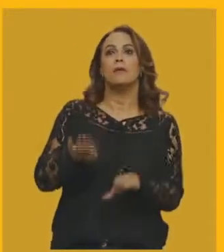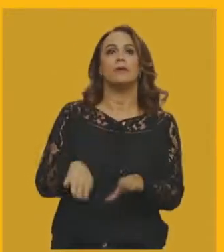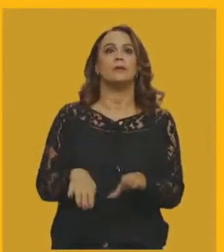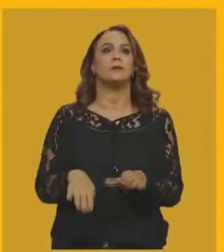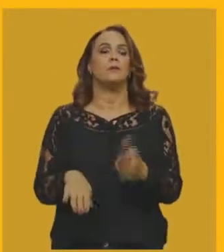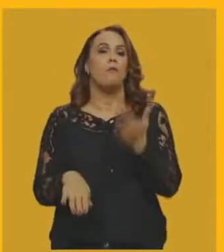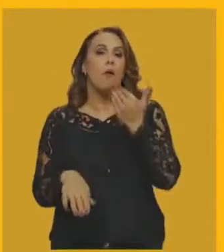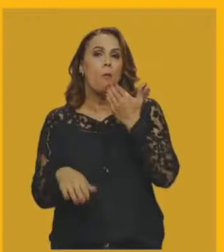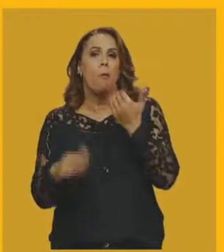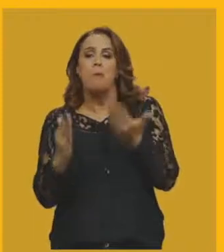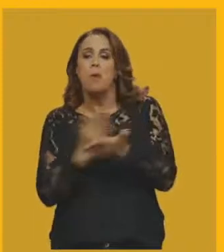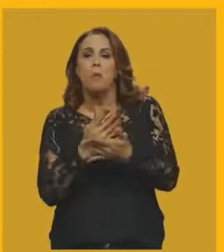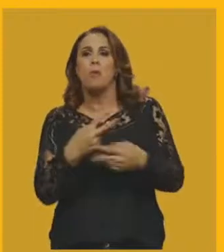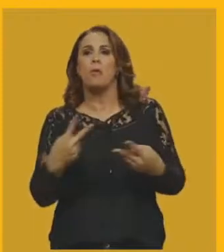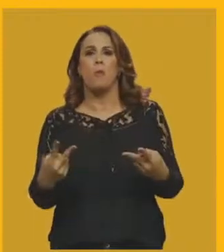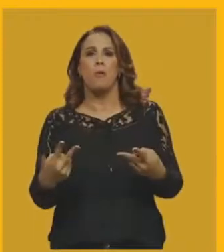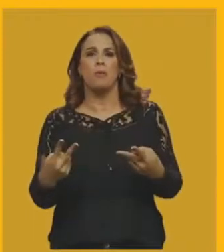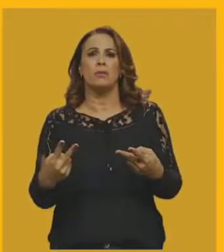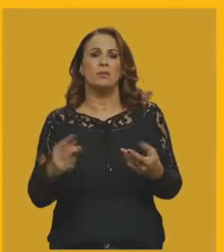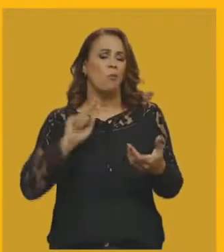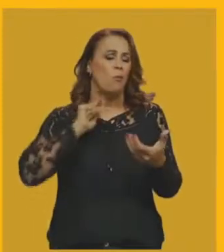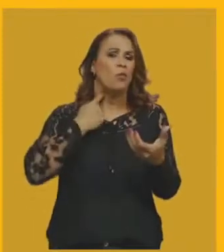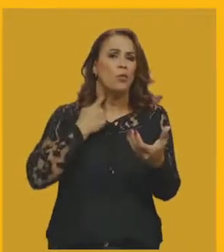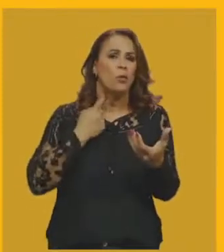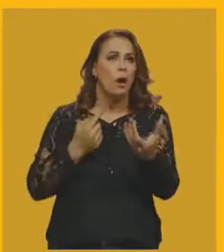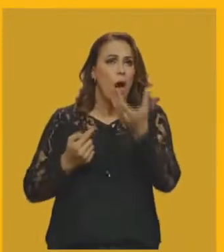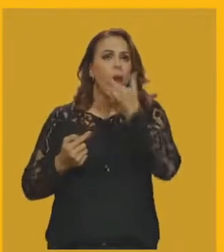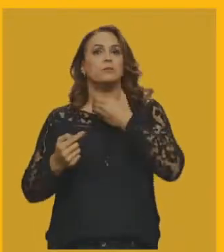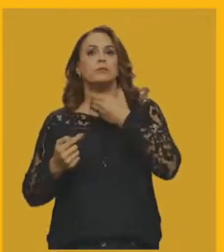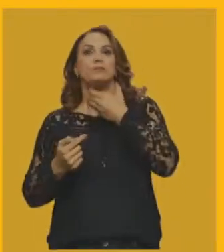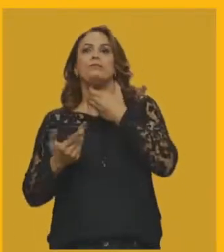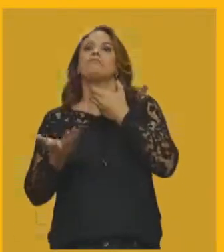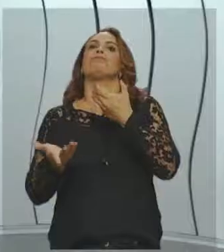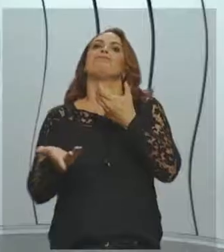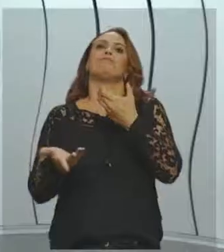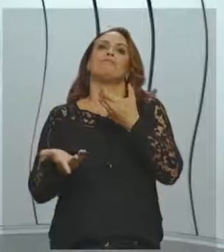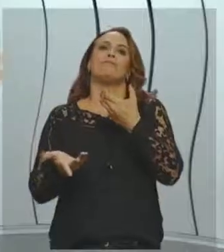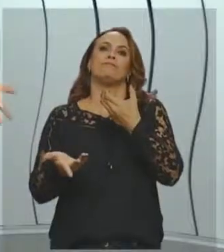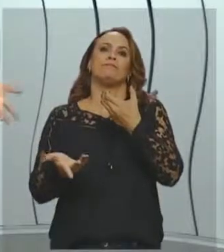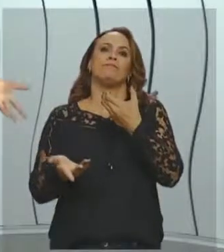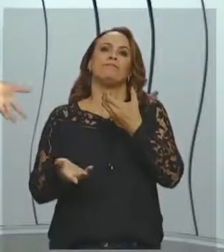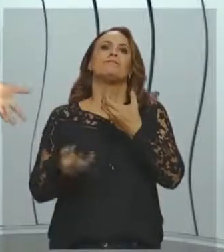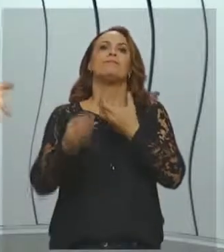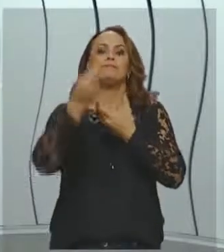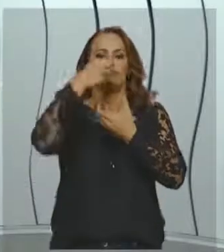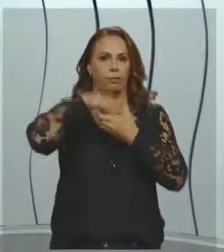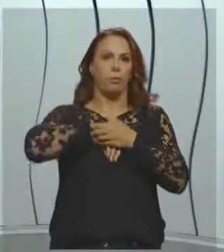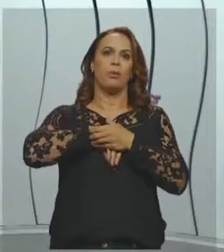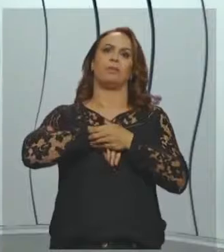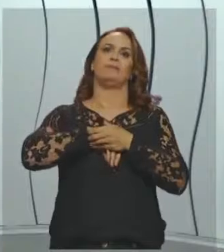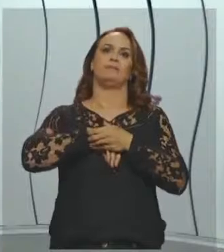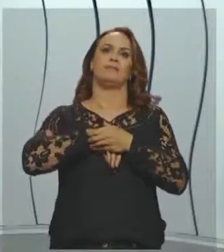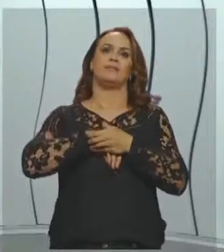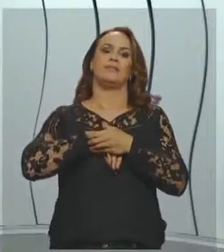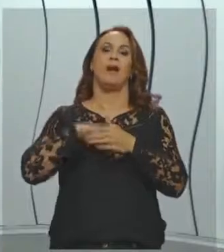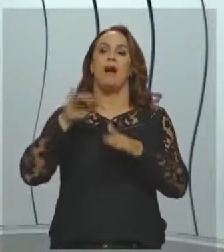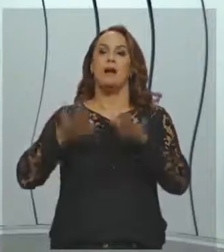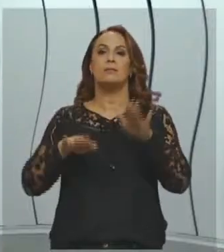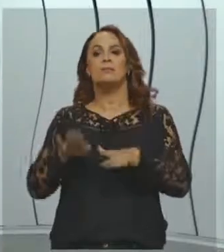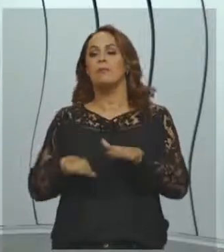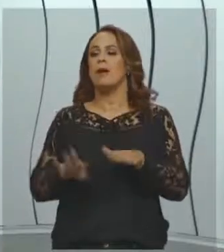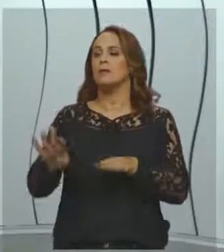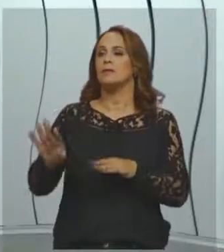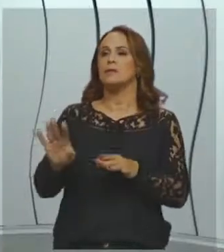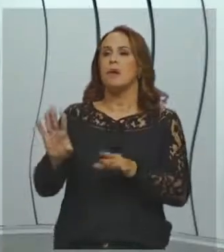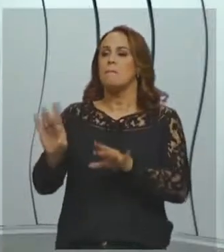mal lavado. Você pode também adquirir em contato com algumas superfícies. Então, é